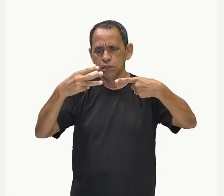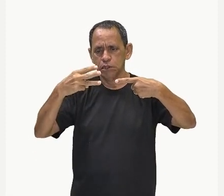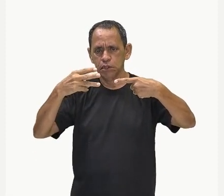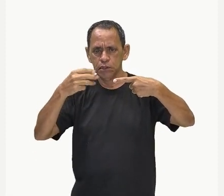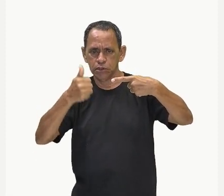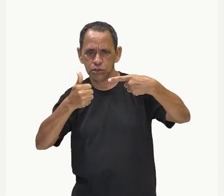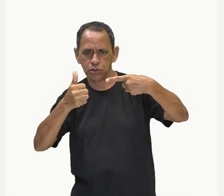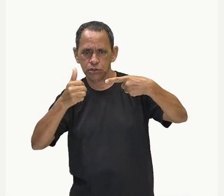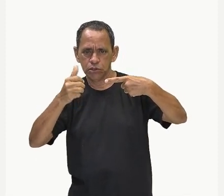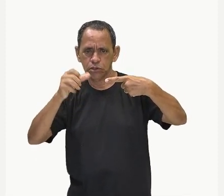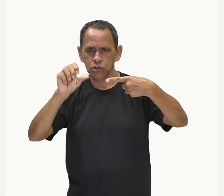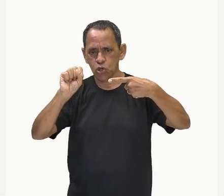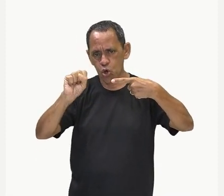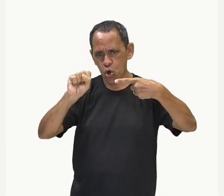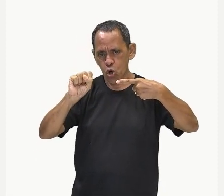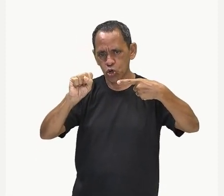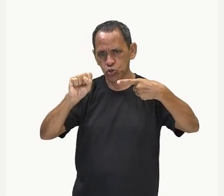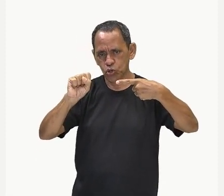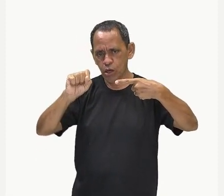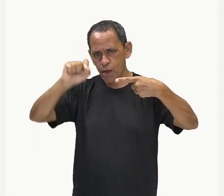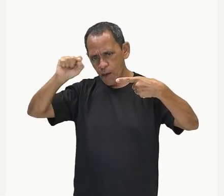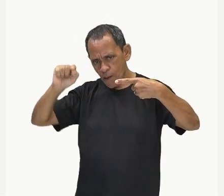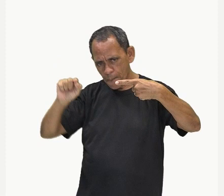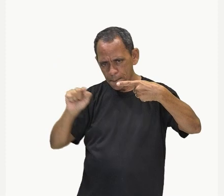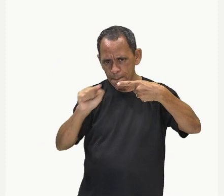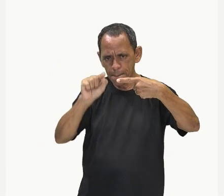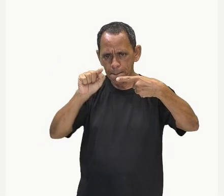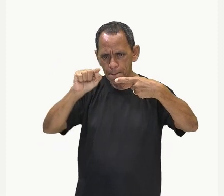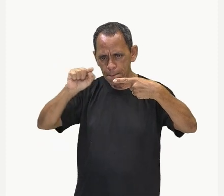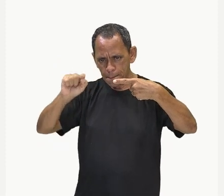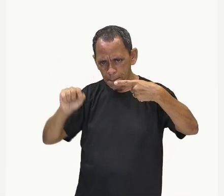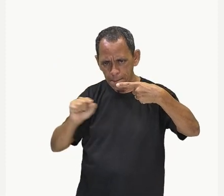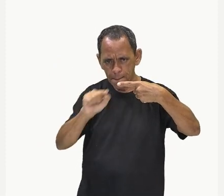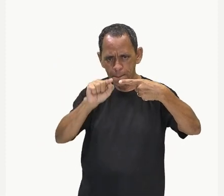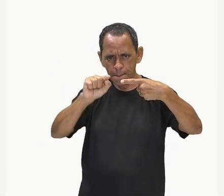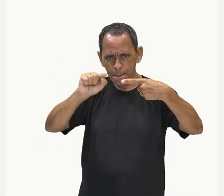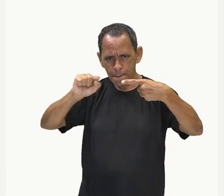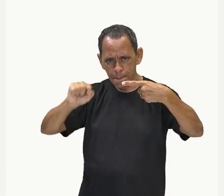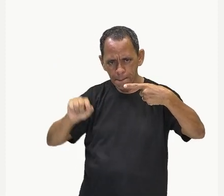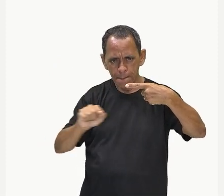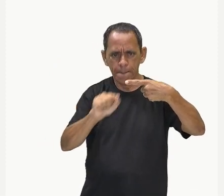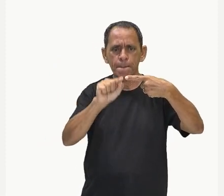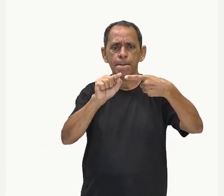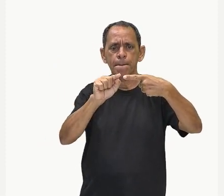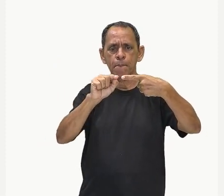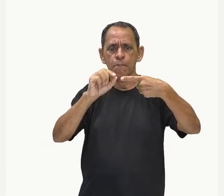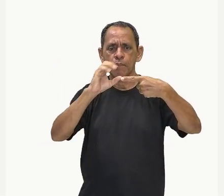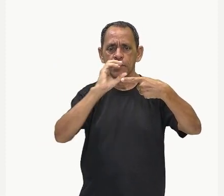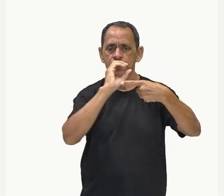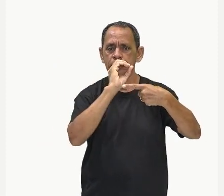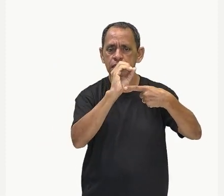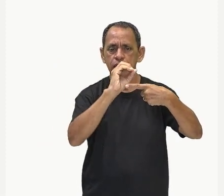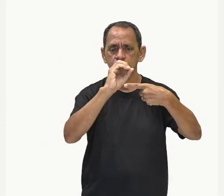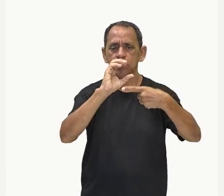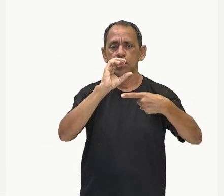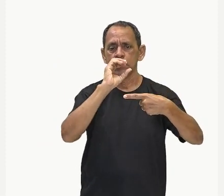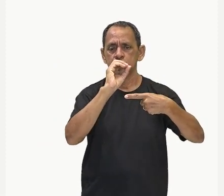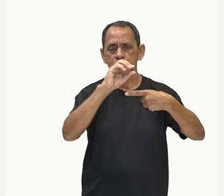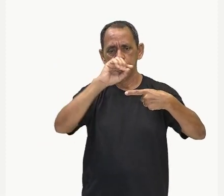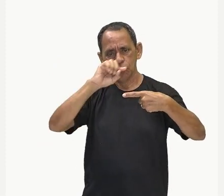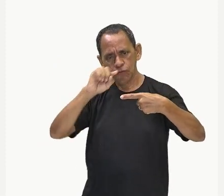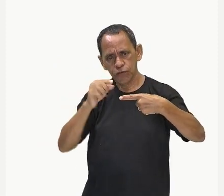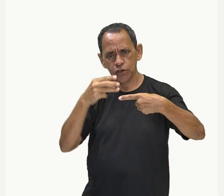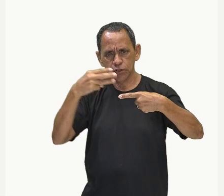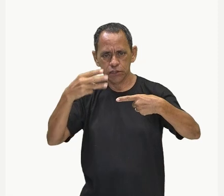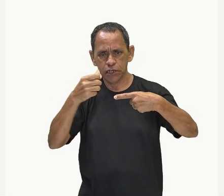vírgula. Como não sobrou nada aqui, eu vou completar com o zero. Então, na nossa letra C, a nossa